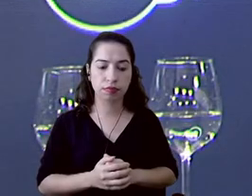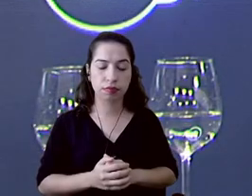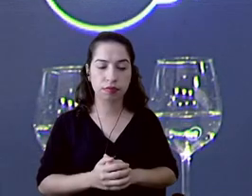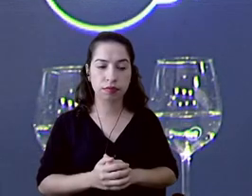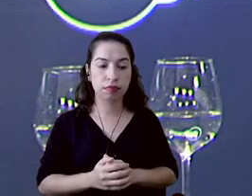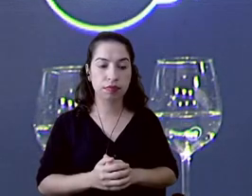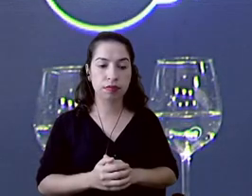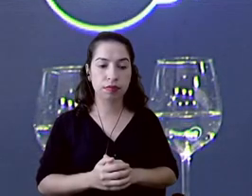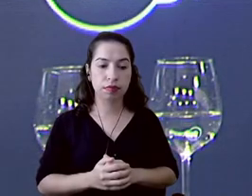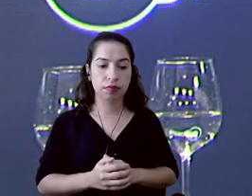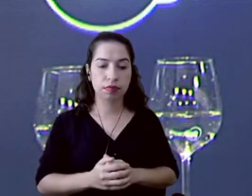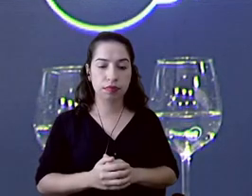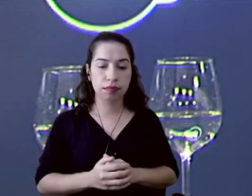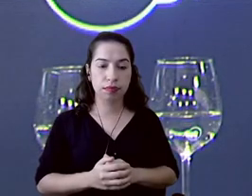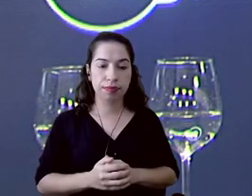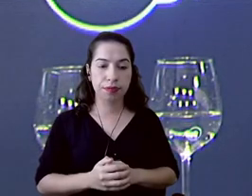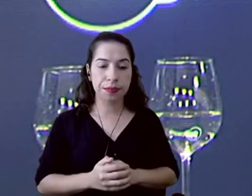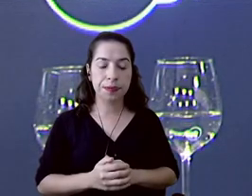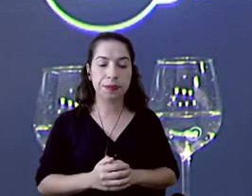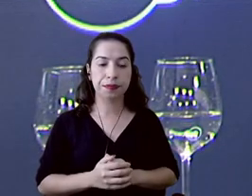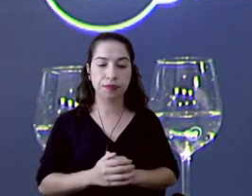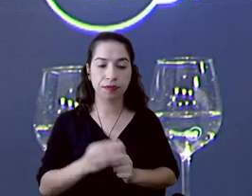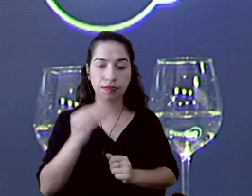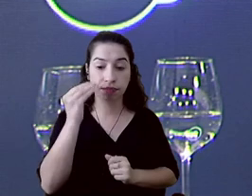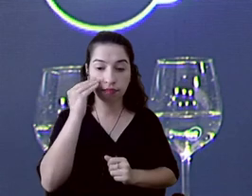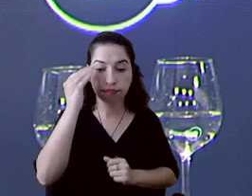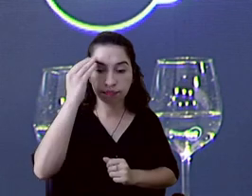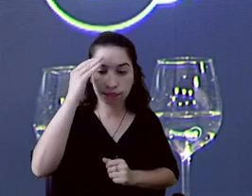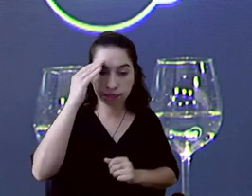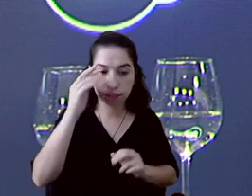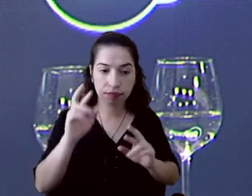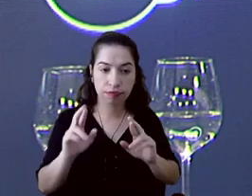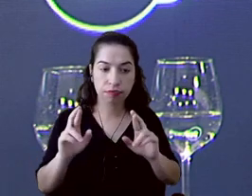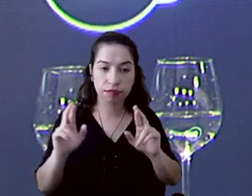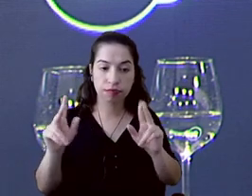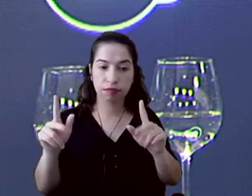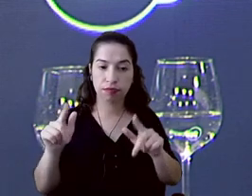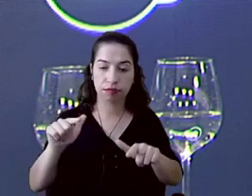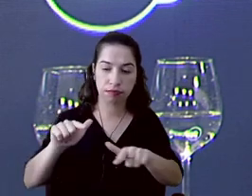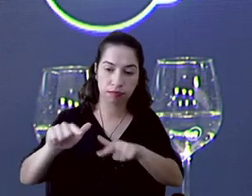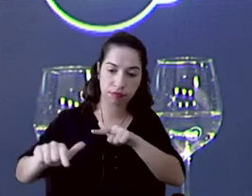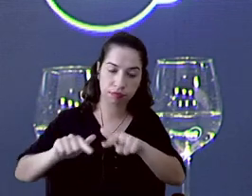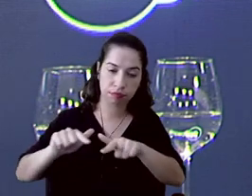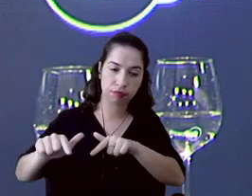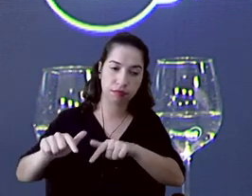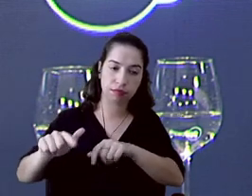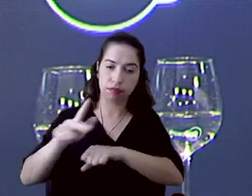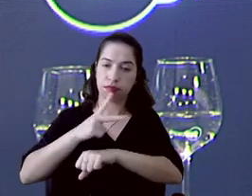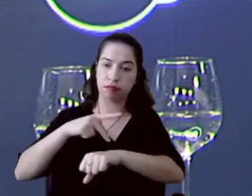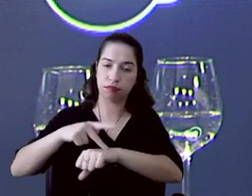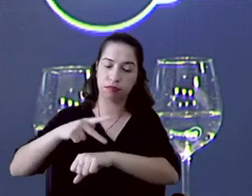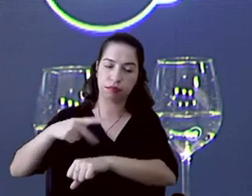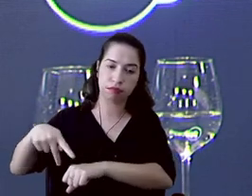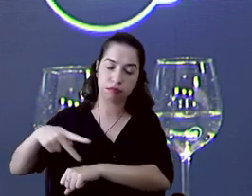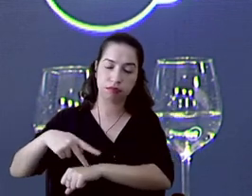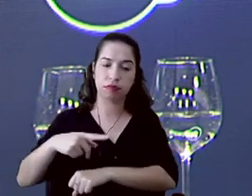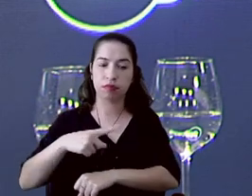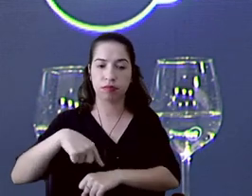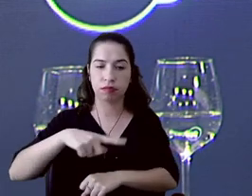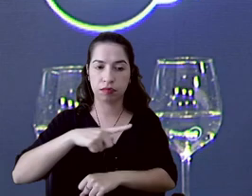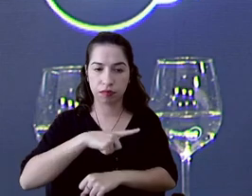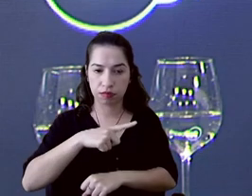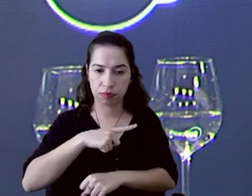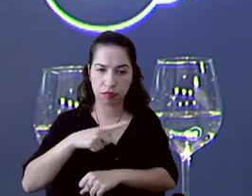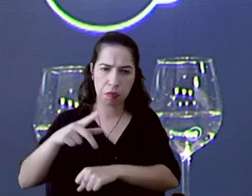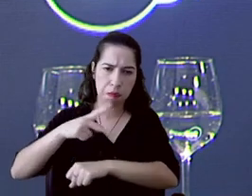um pouco da diferença da dificuldade de operar em países emergentes né a gente tem é a águia né que é uma